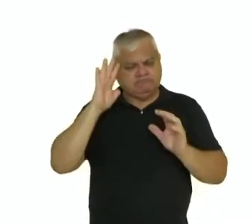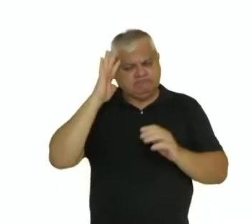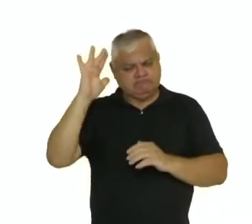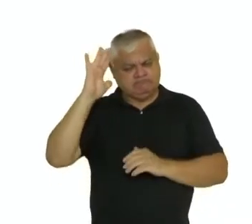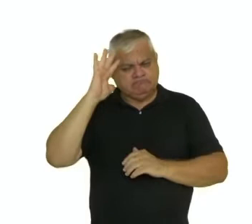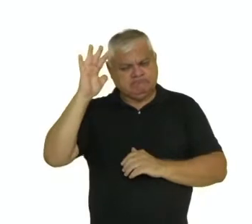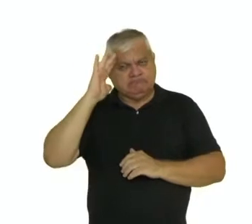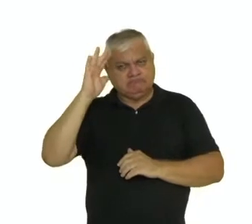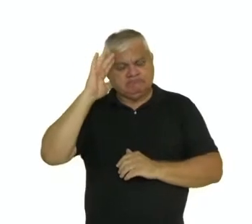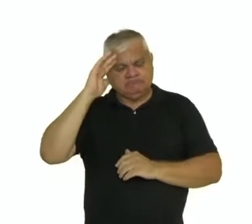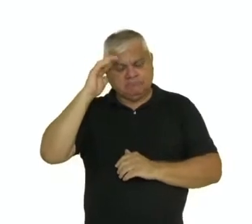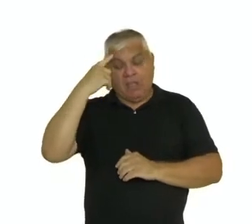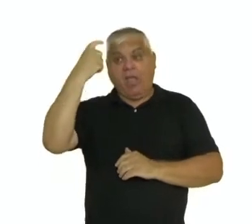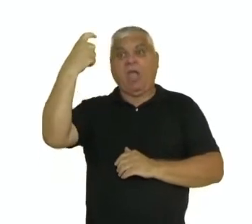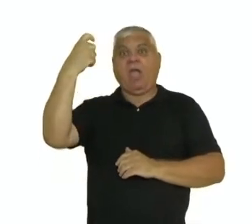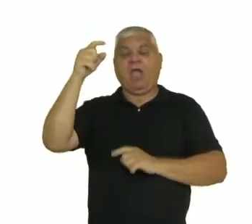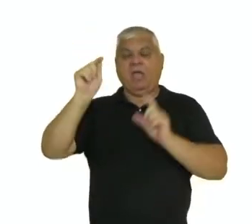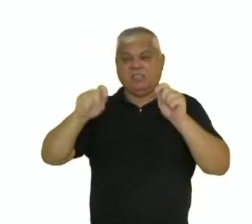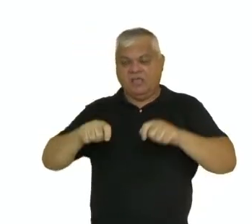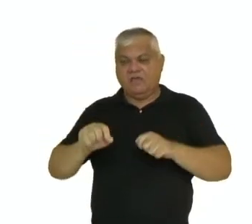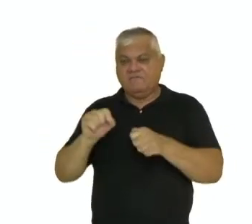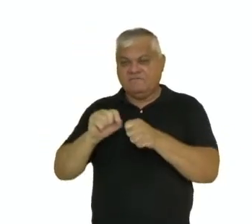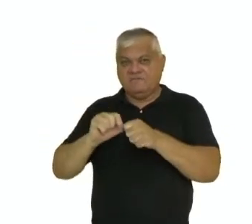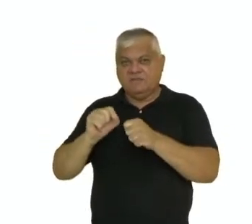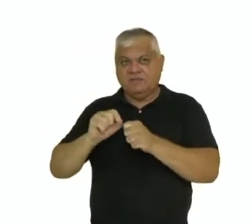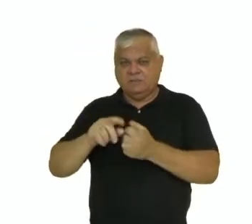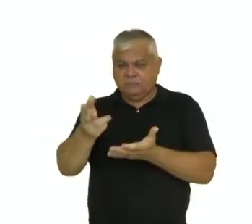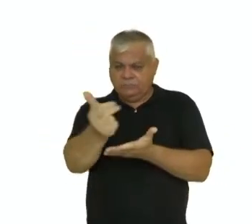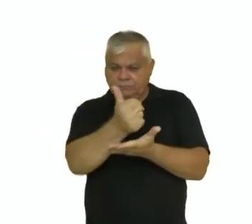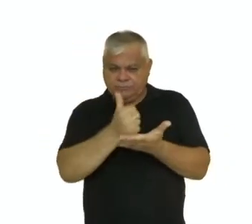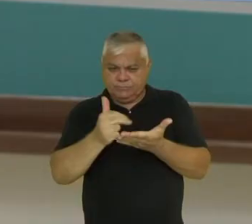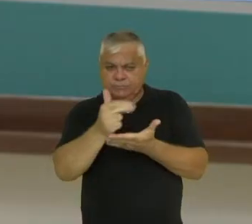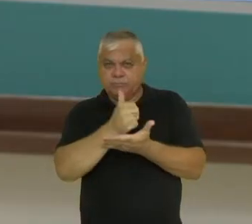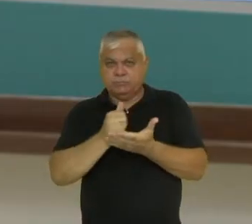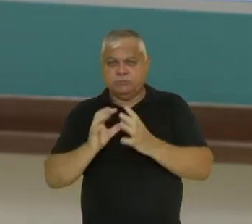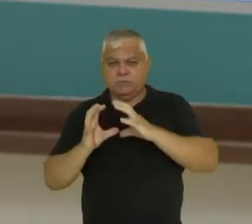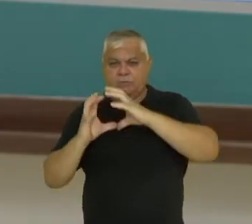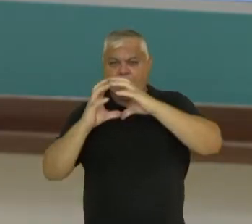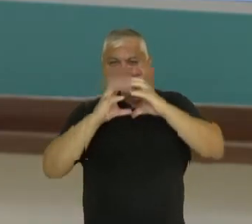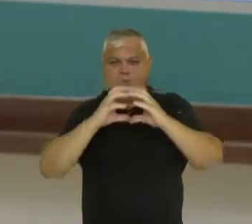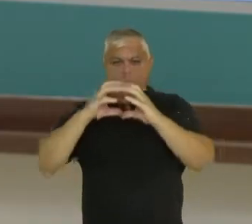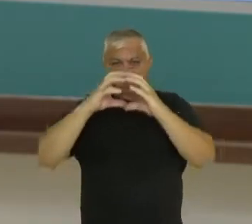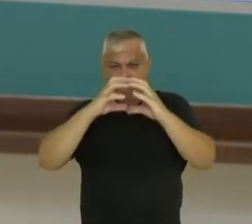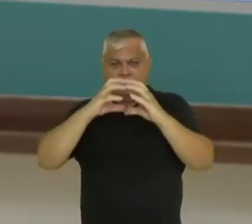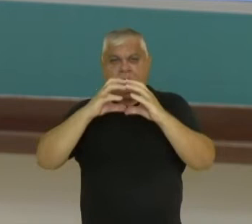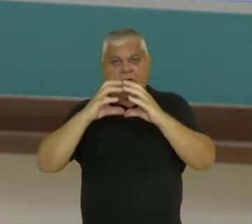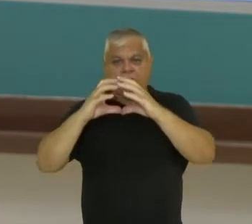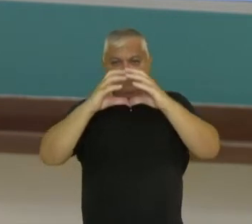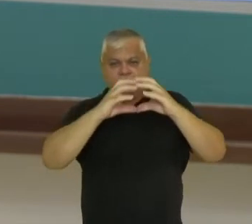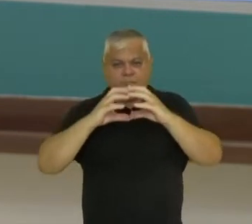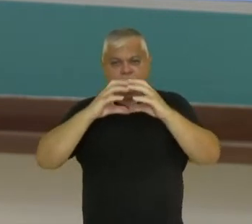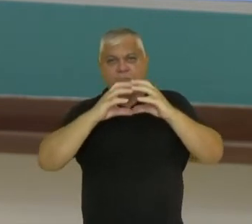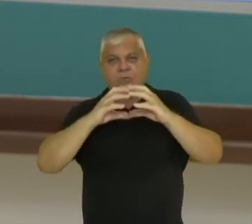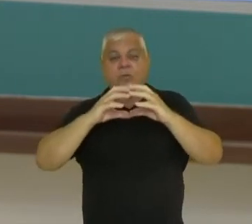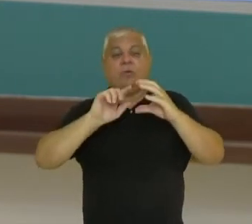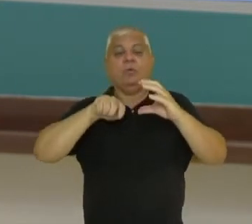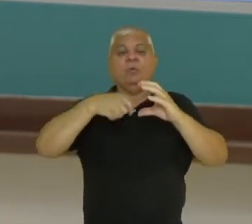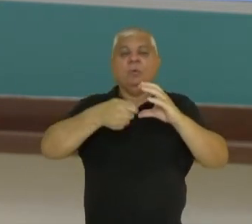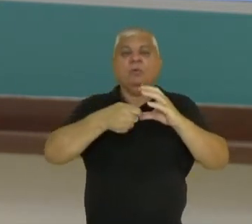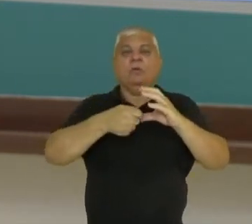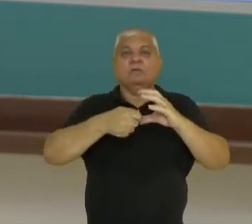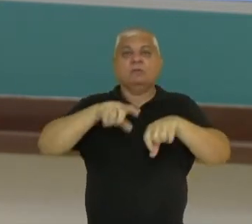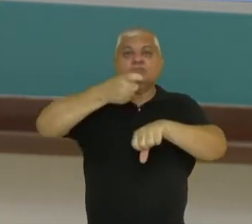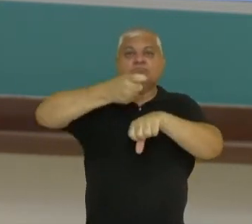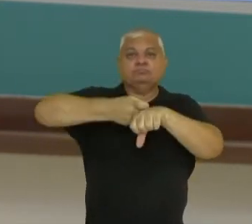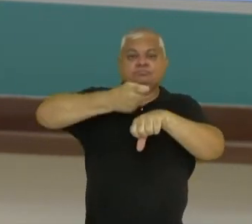da matéria e ele fez o seu modelo atômico, que ficou conhecido como bola de bilhar, e a característica dele era ser